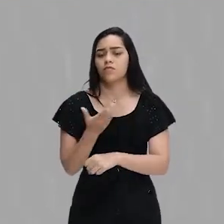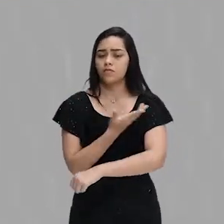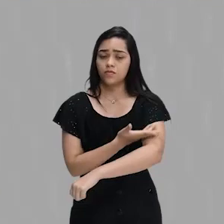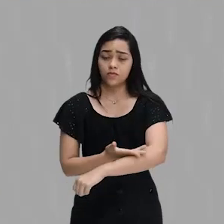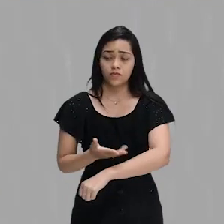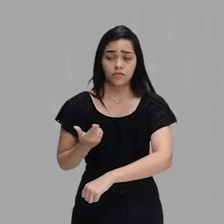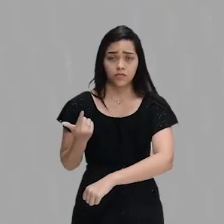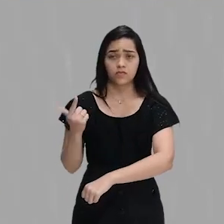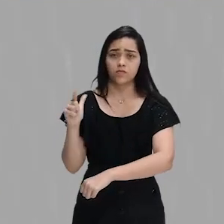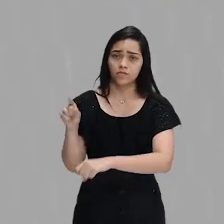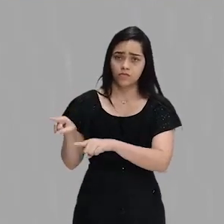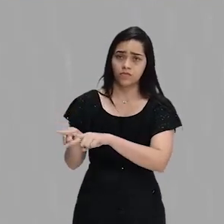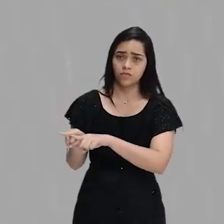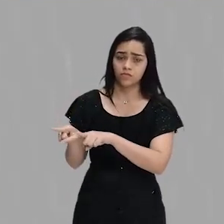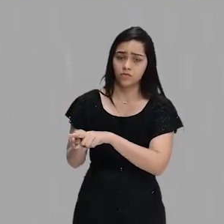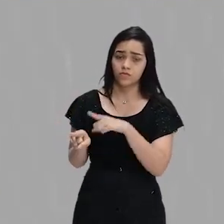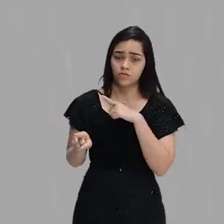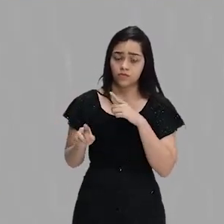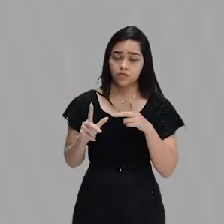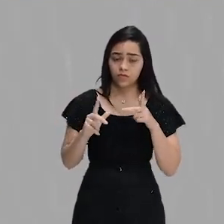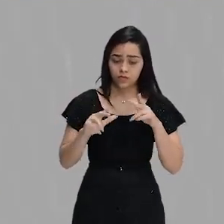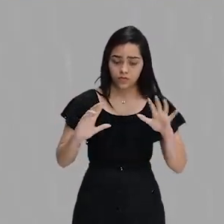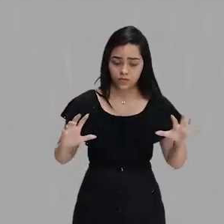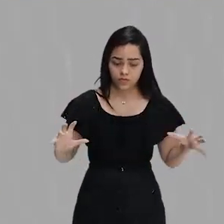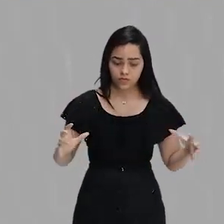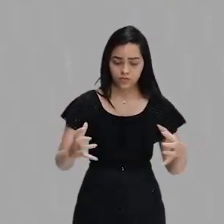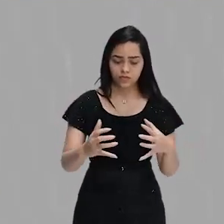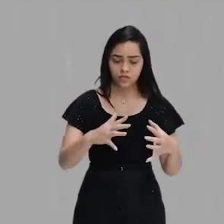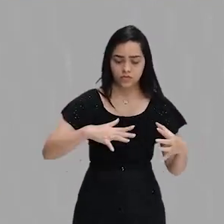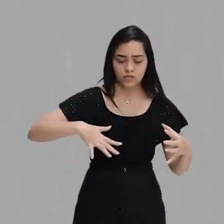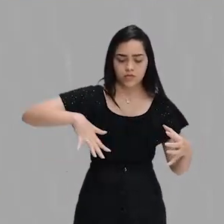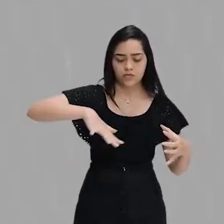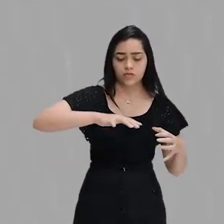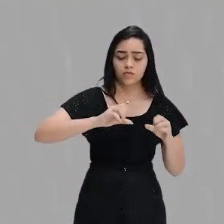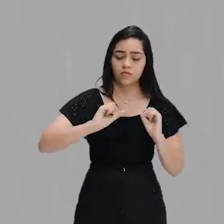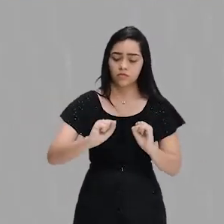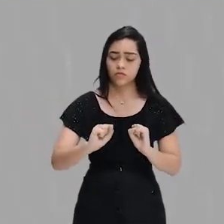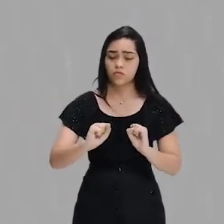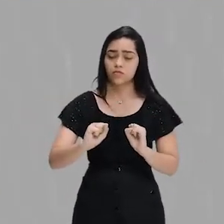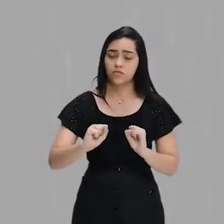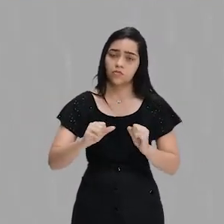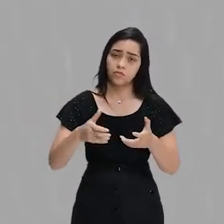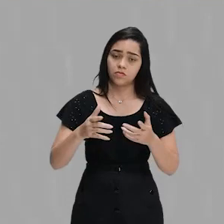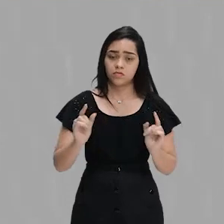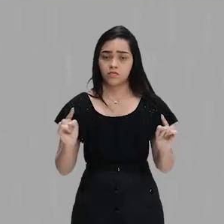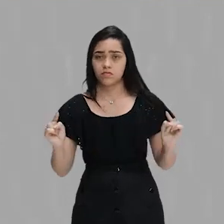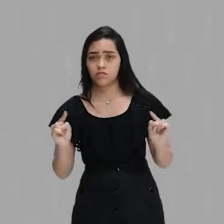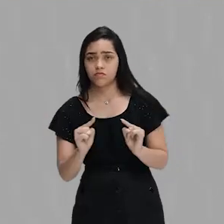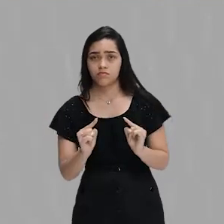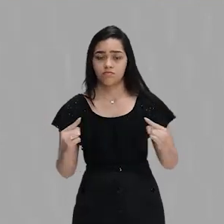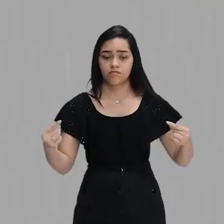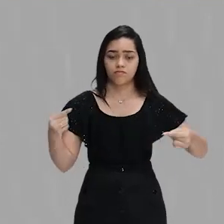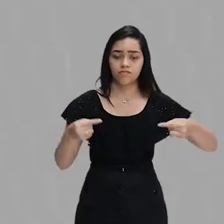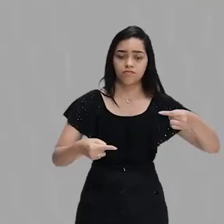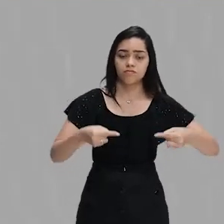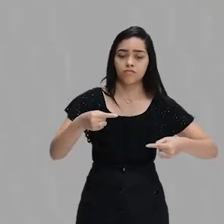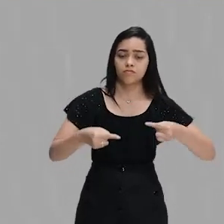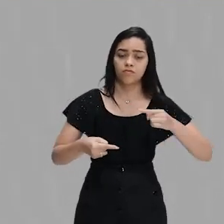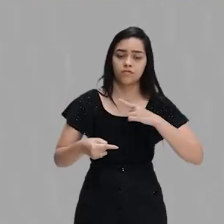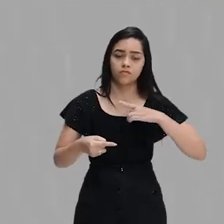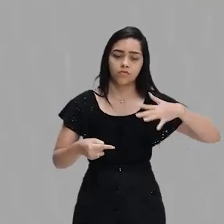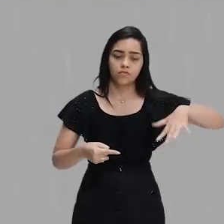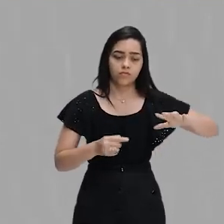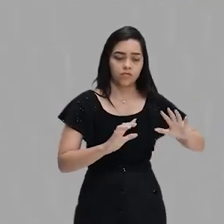outras espécies. E quando elas vivem no mesmo espaço geográfico, elas podem competir entre si. Então, nesse caso aqui, se eu tenho um